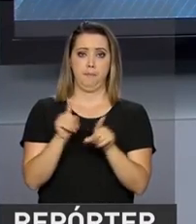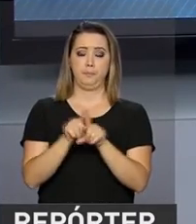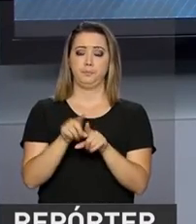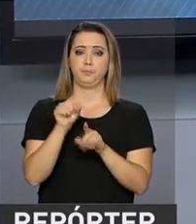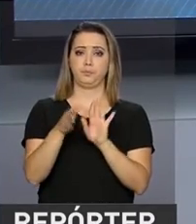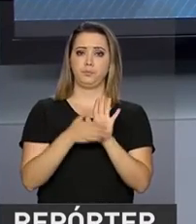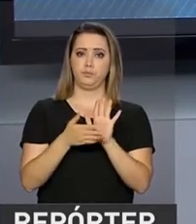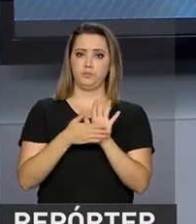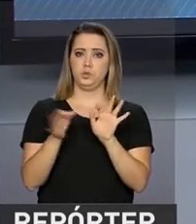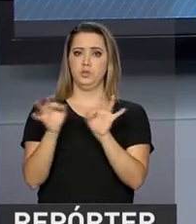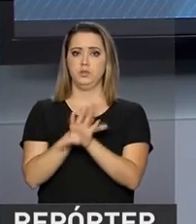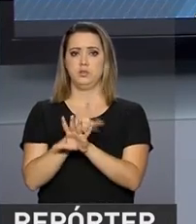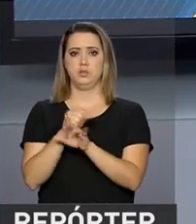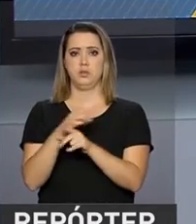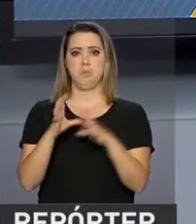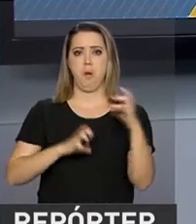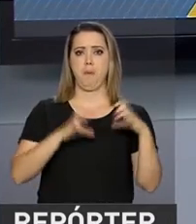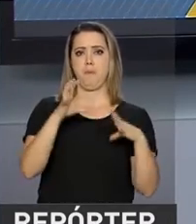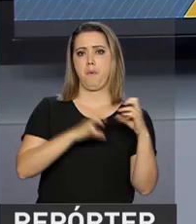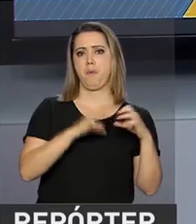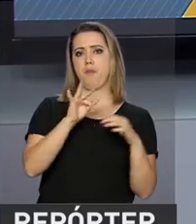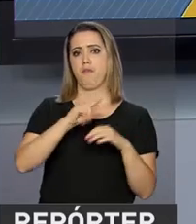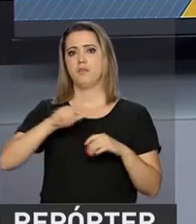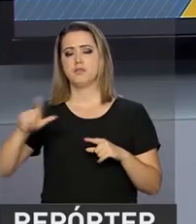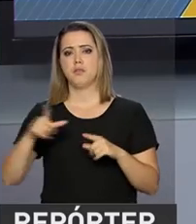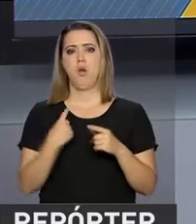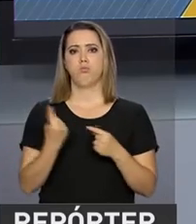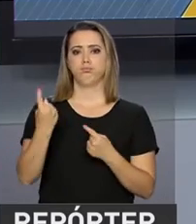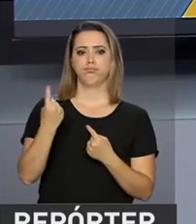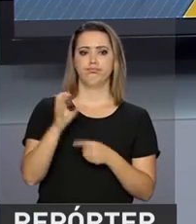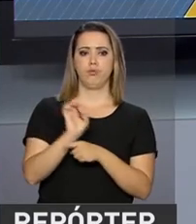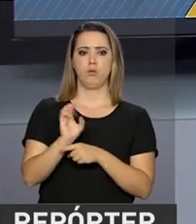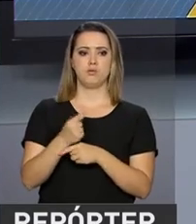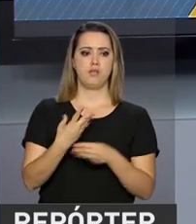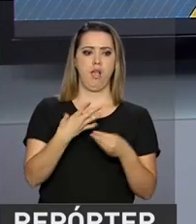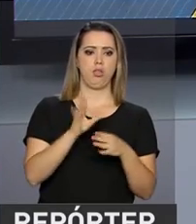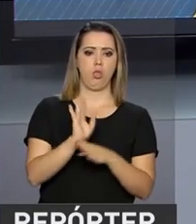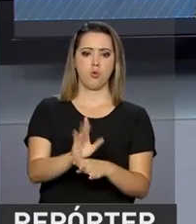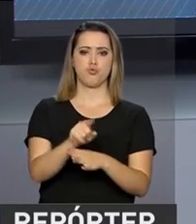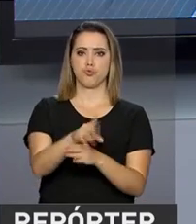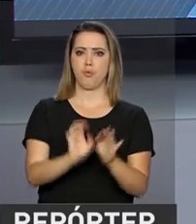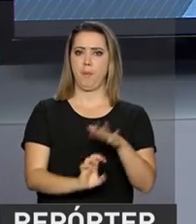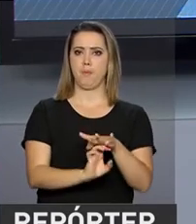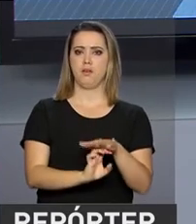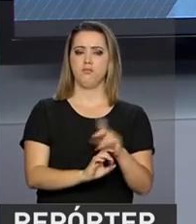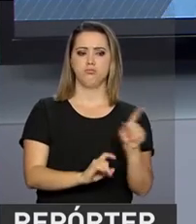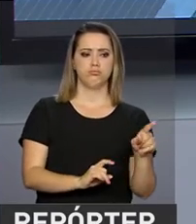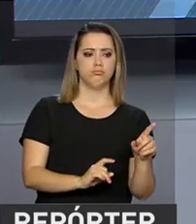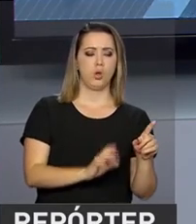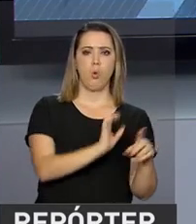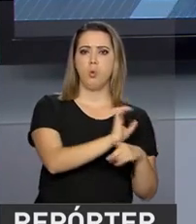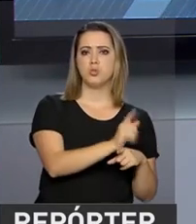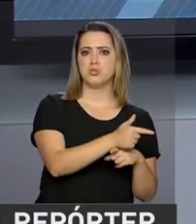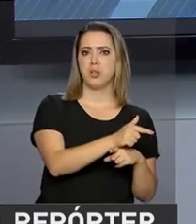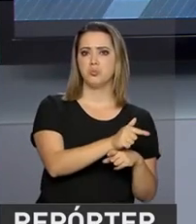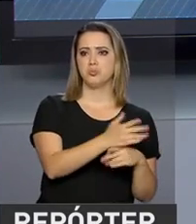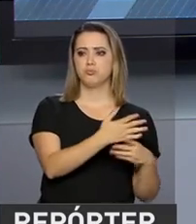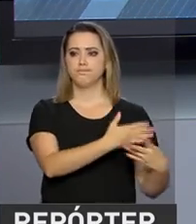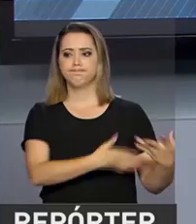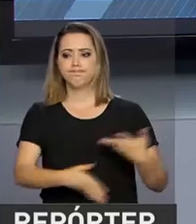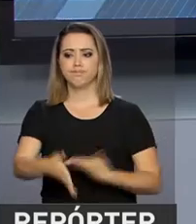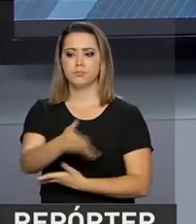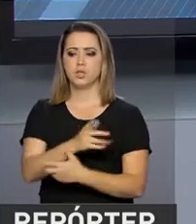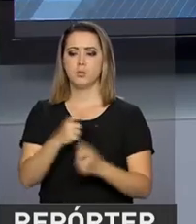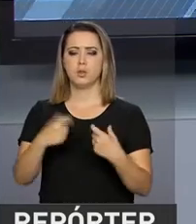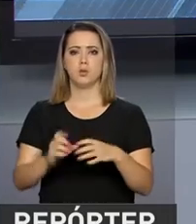de acabar com a chamada guerra fiscal quando estados dão incentivos fiscais e tributários para estimular a instalação de